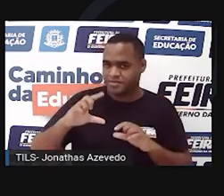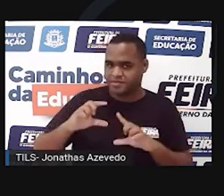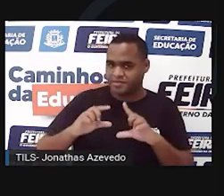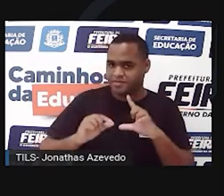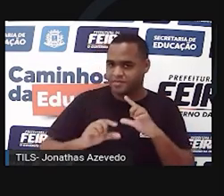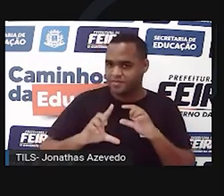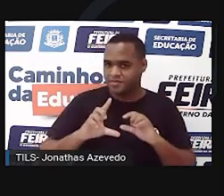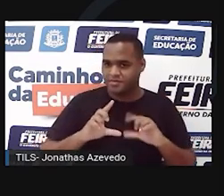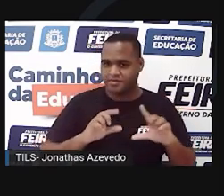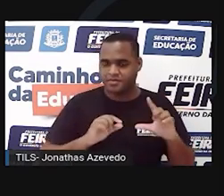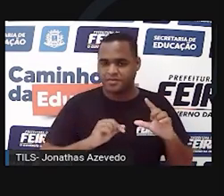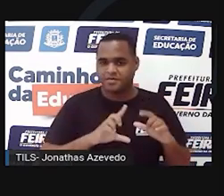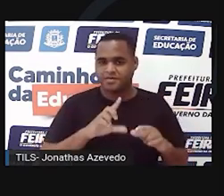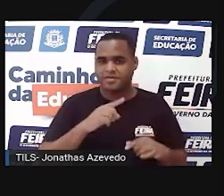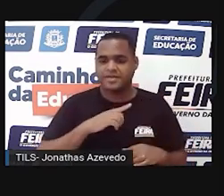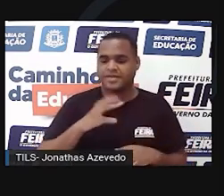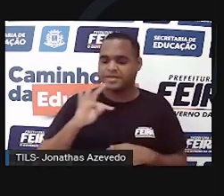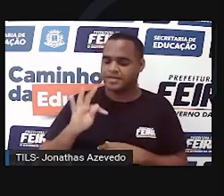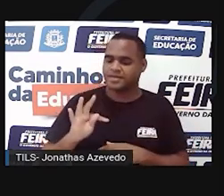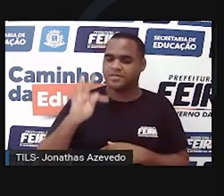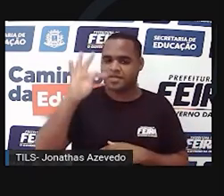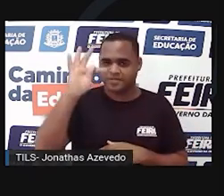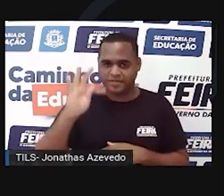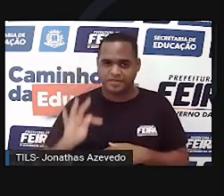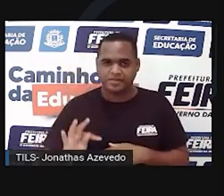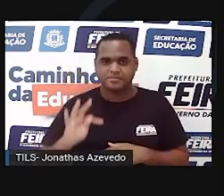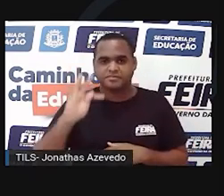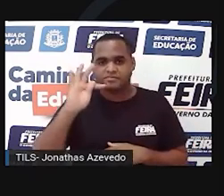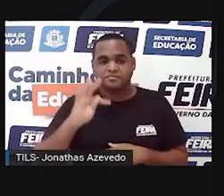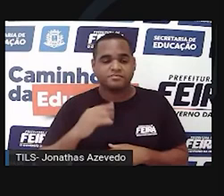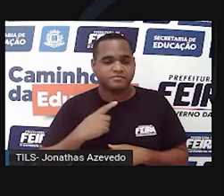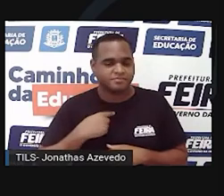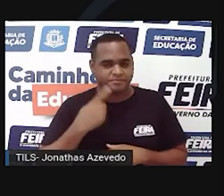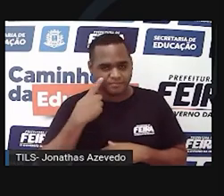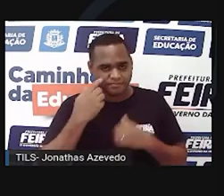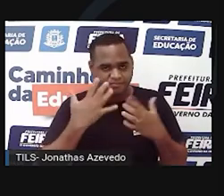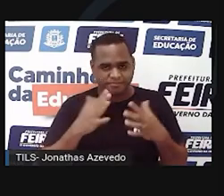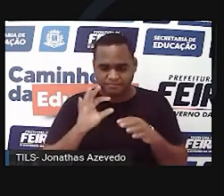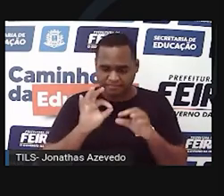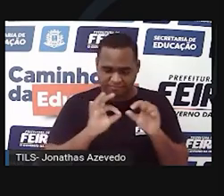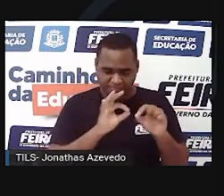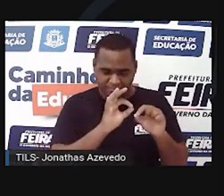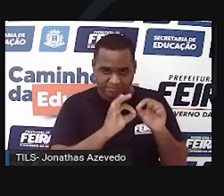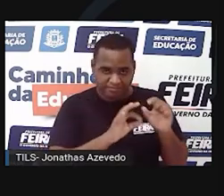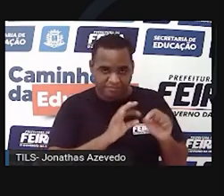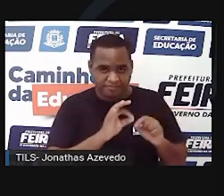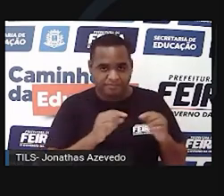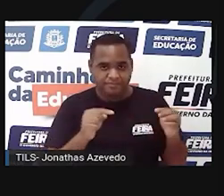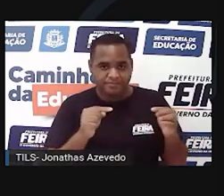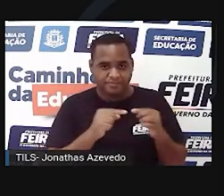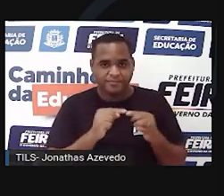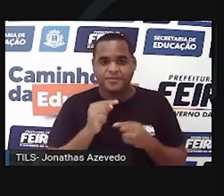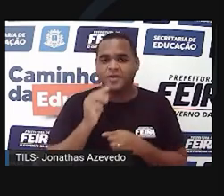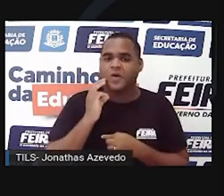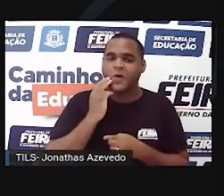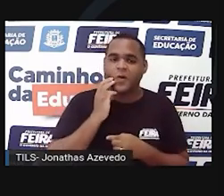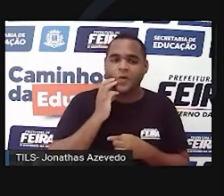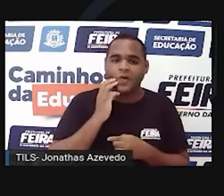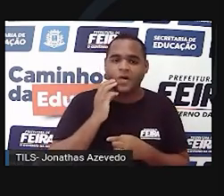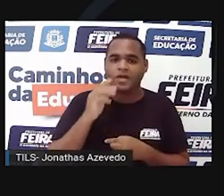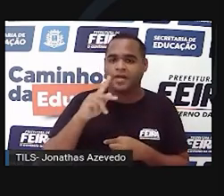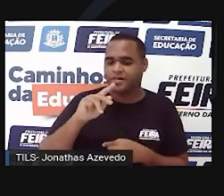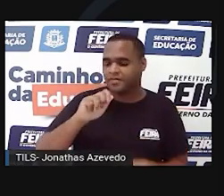a temperatura. Então, essas bolinhas em rosa aqui são as